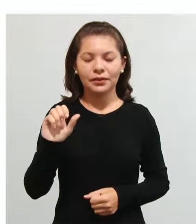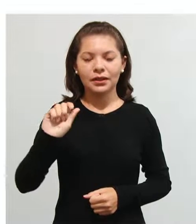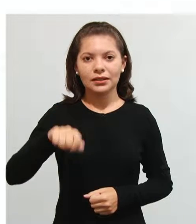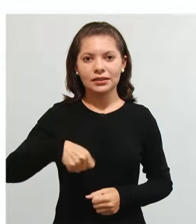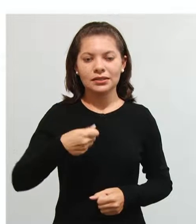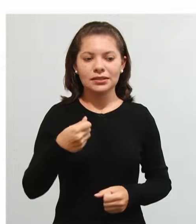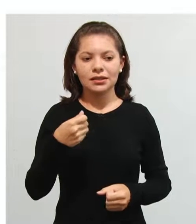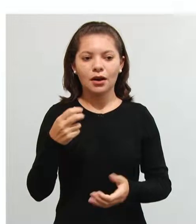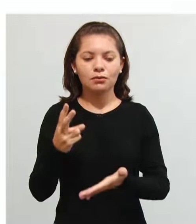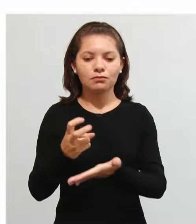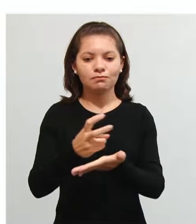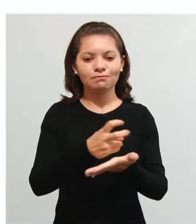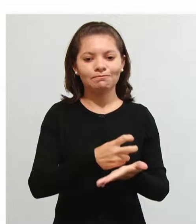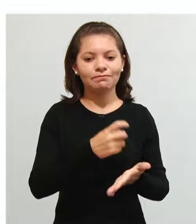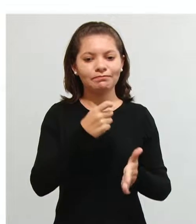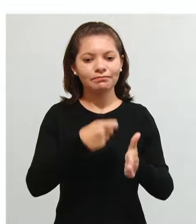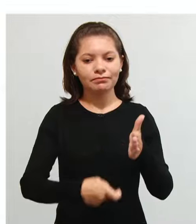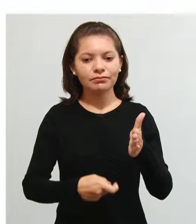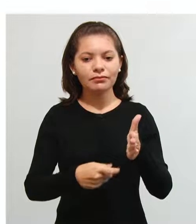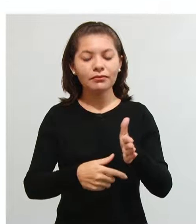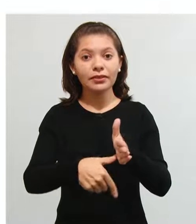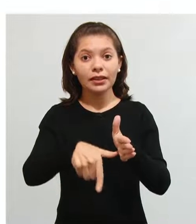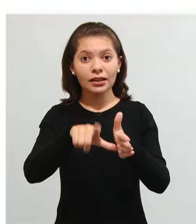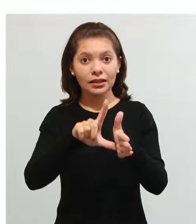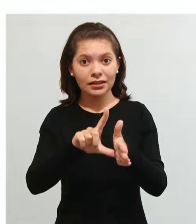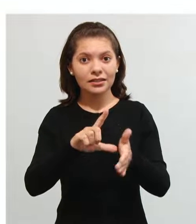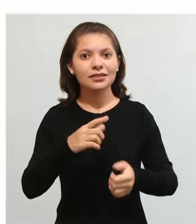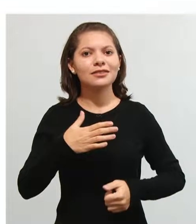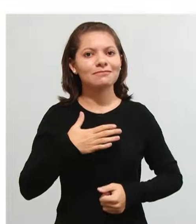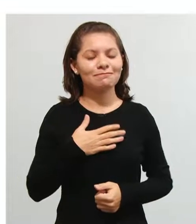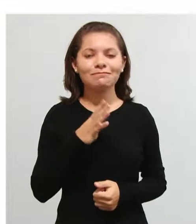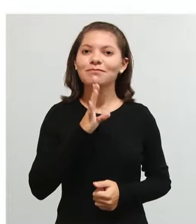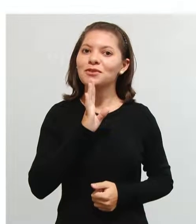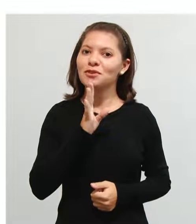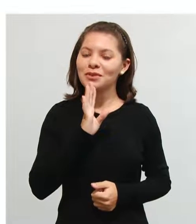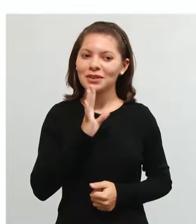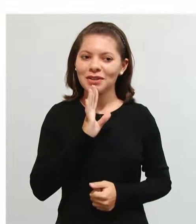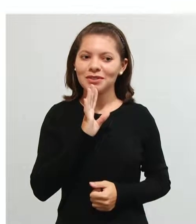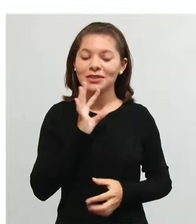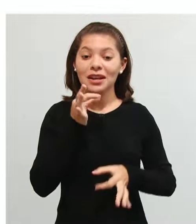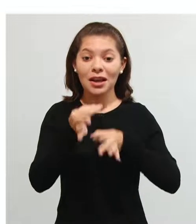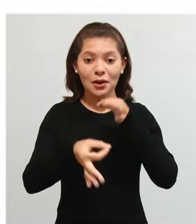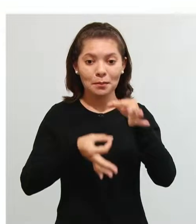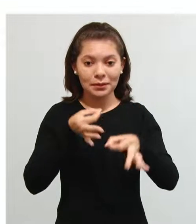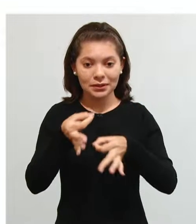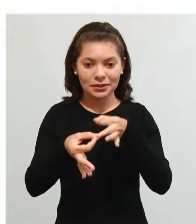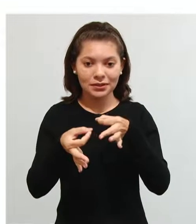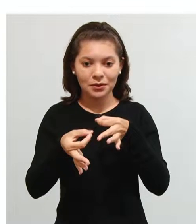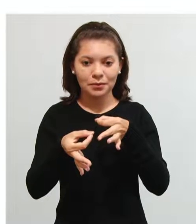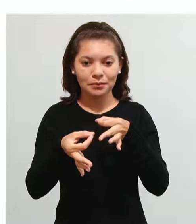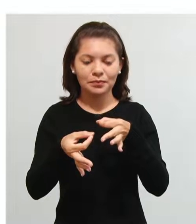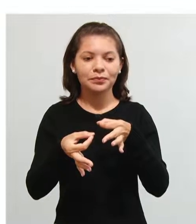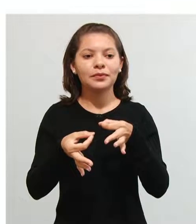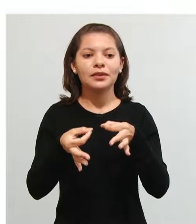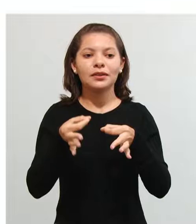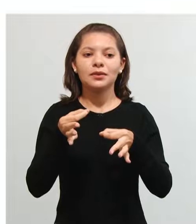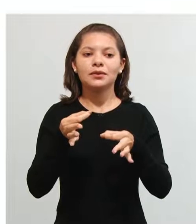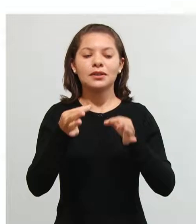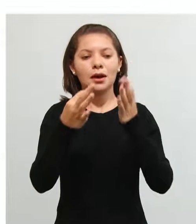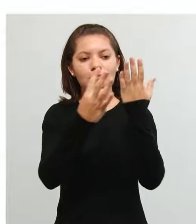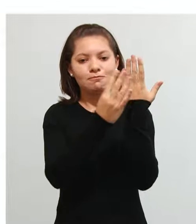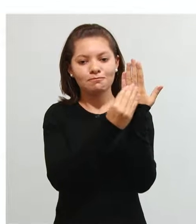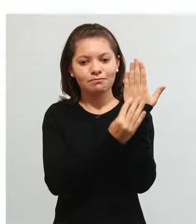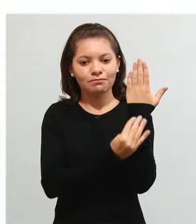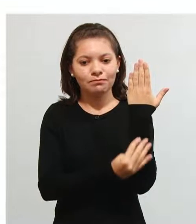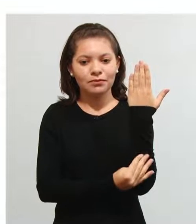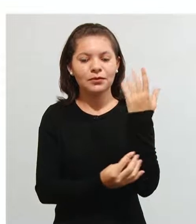Antes de começar aqui o nosso conteúdo, vocês já me conhecem, eu gosto de fazer a recomendação da nossa bibliografia,